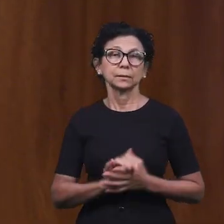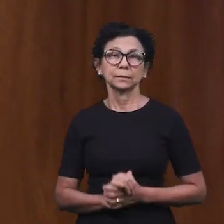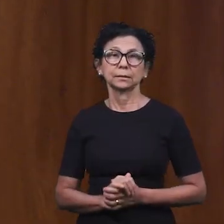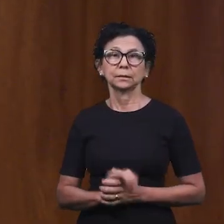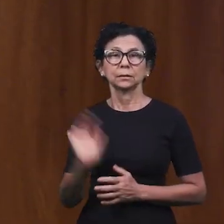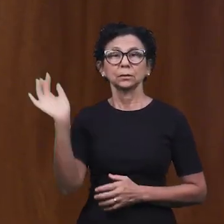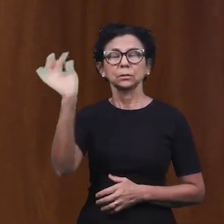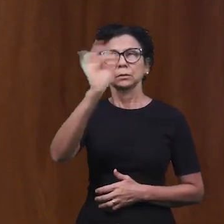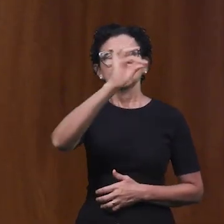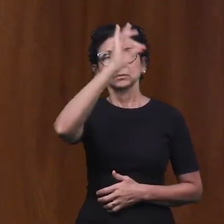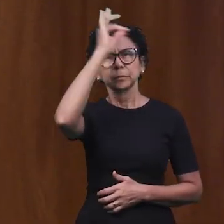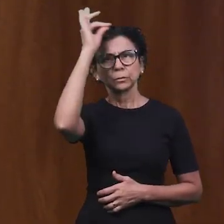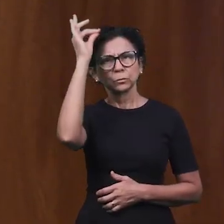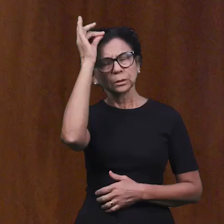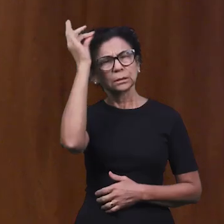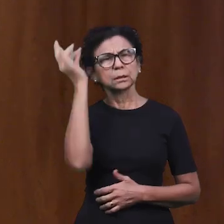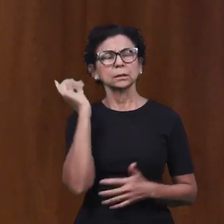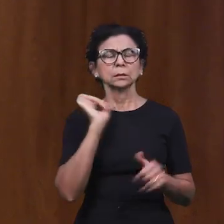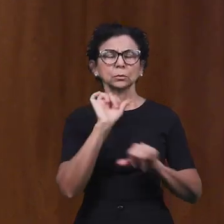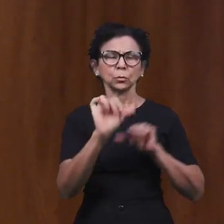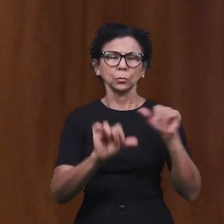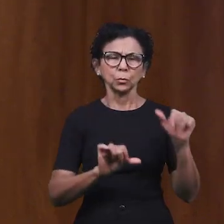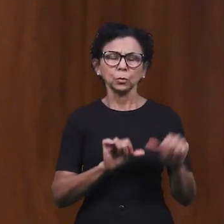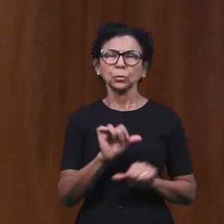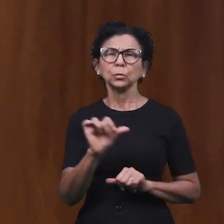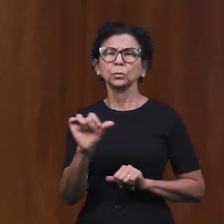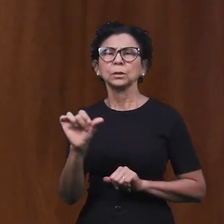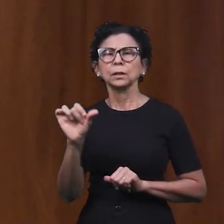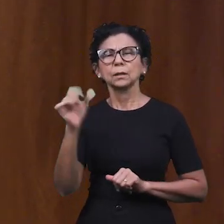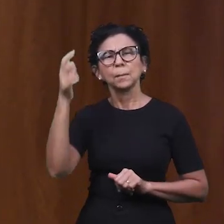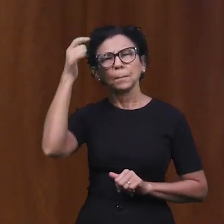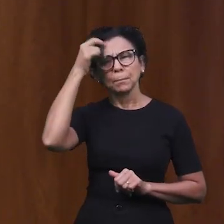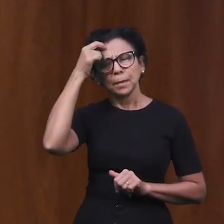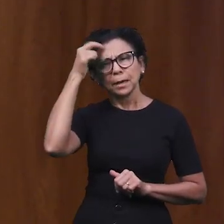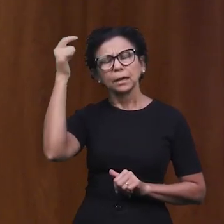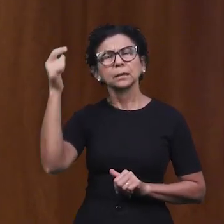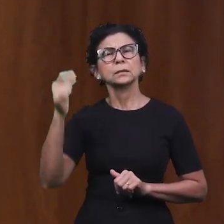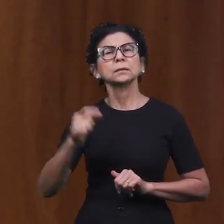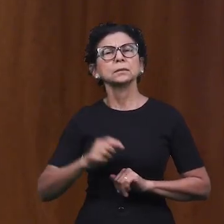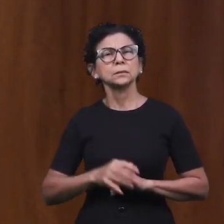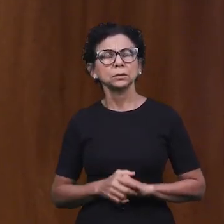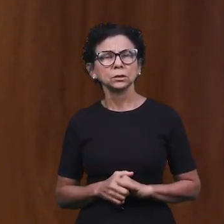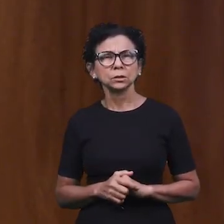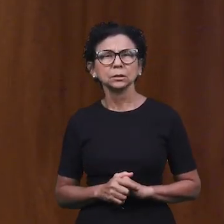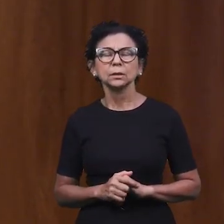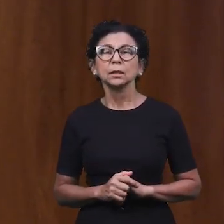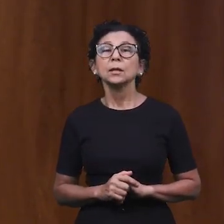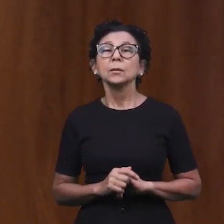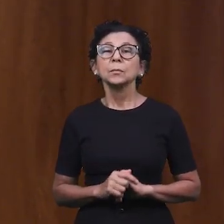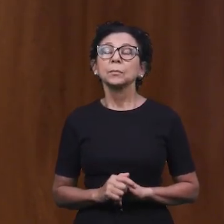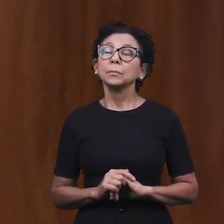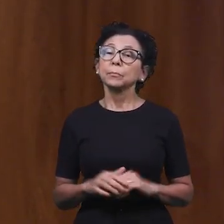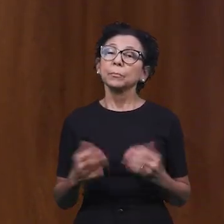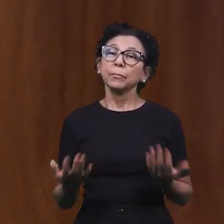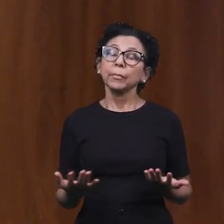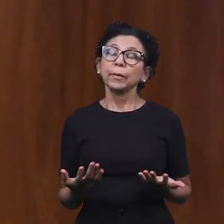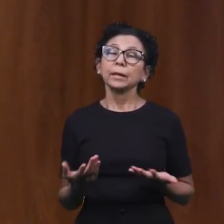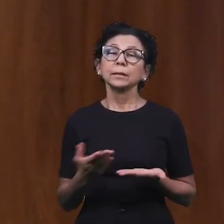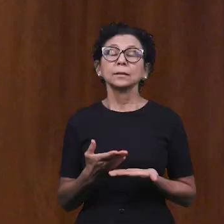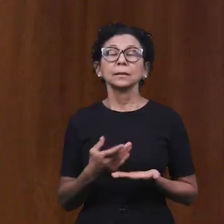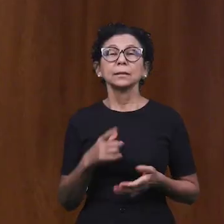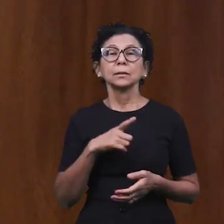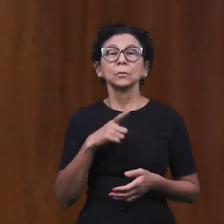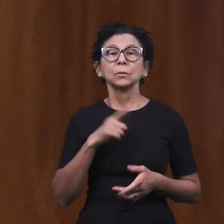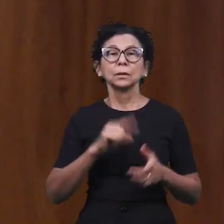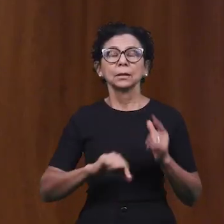nossas vidas, nos nossos corações, na nossa mentalidade, para nos trazer crescimento espiritual e também